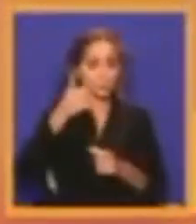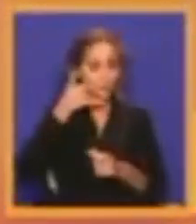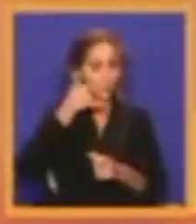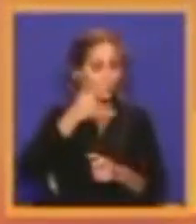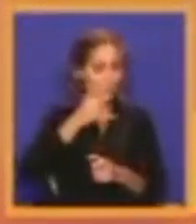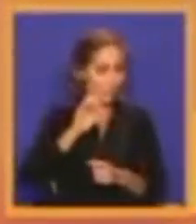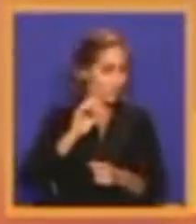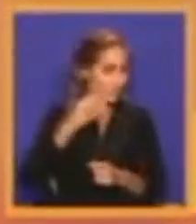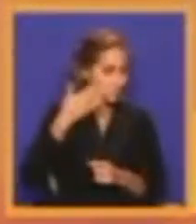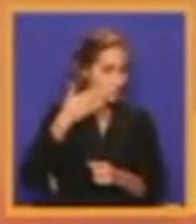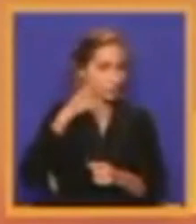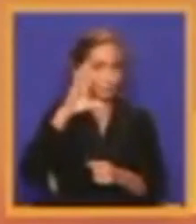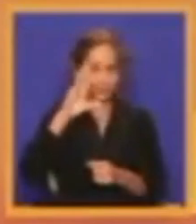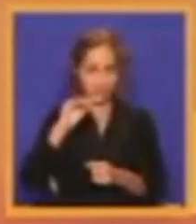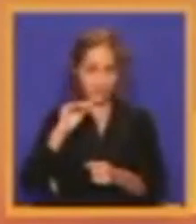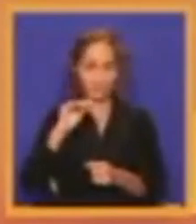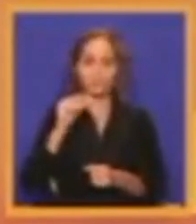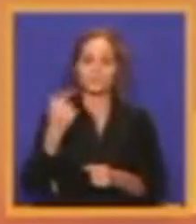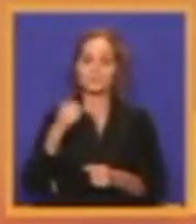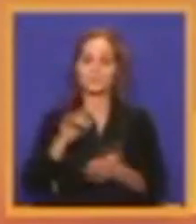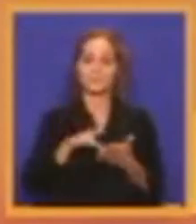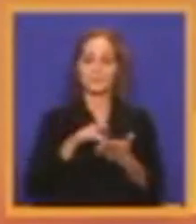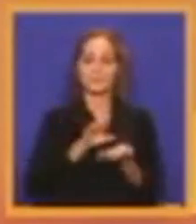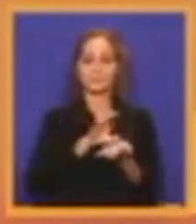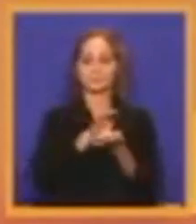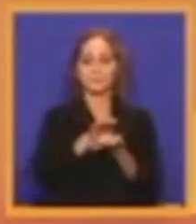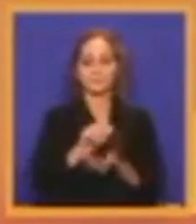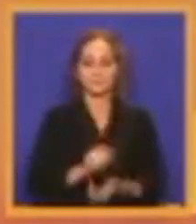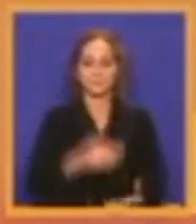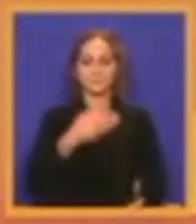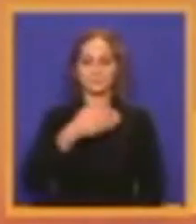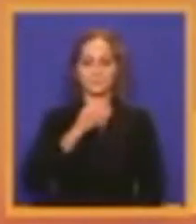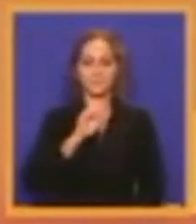As primeiras 10 pessoas vão receber este livro.